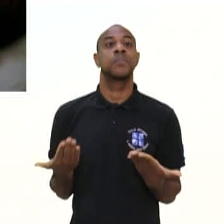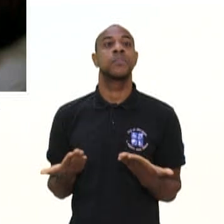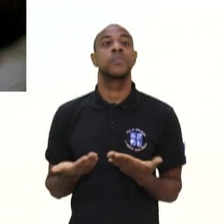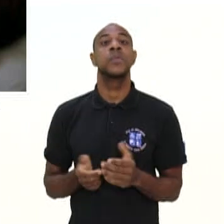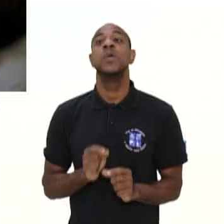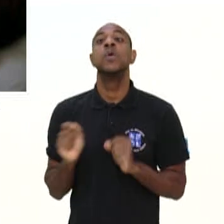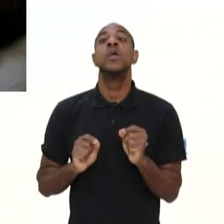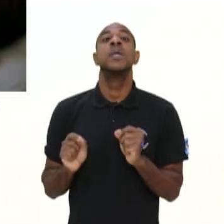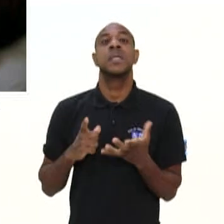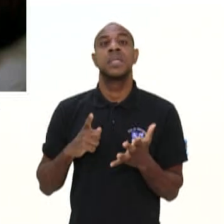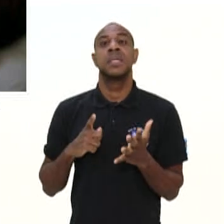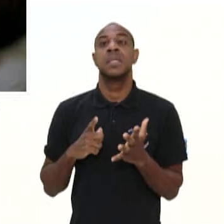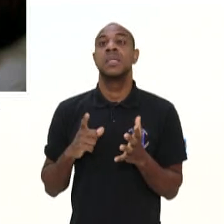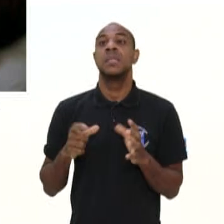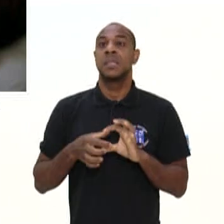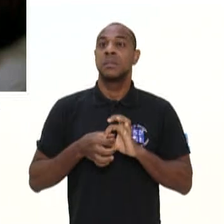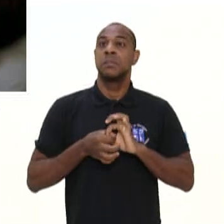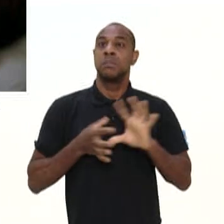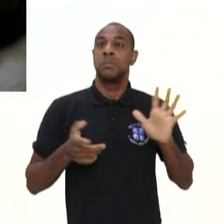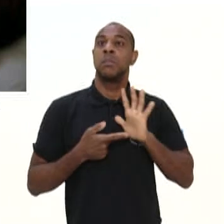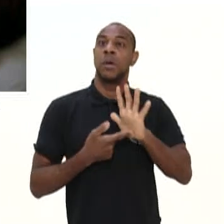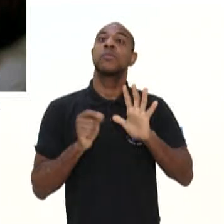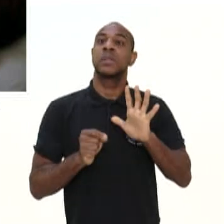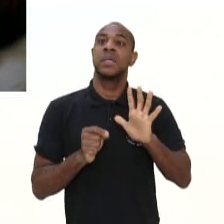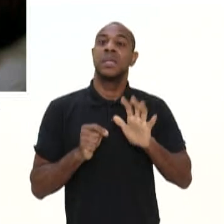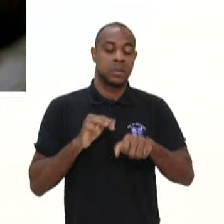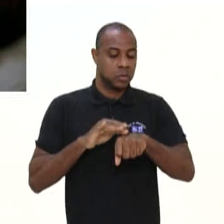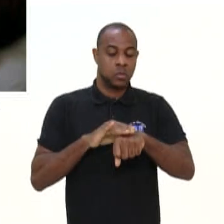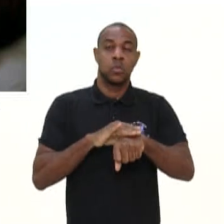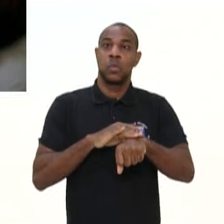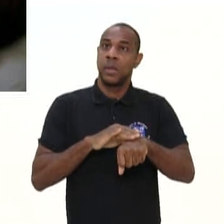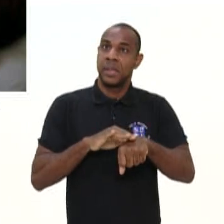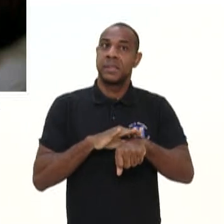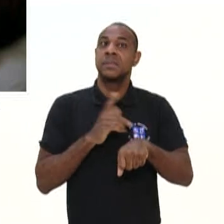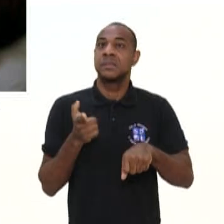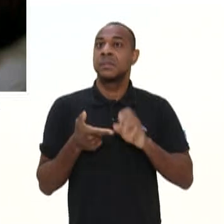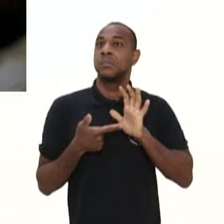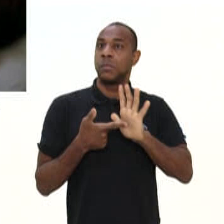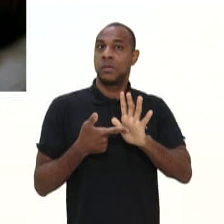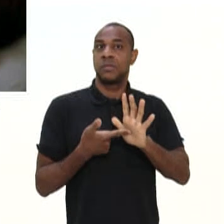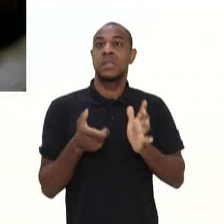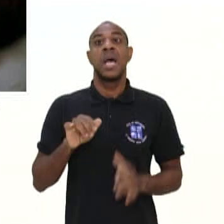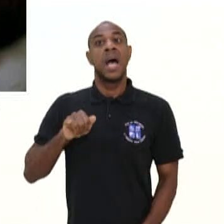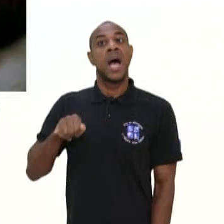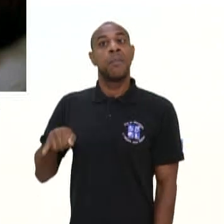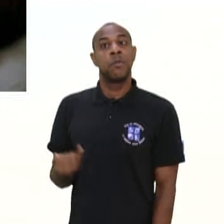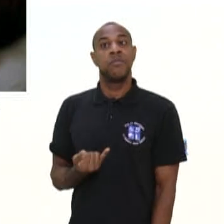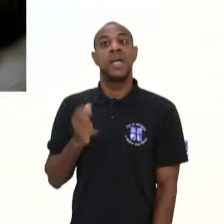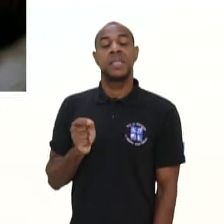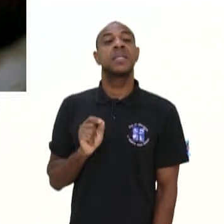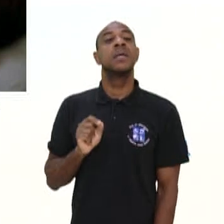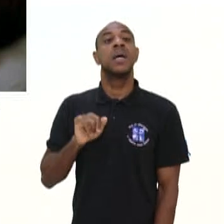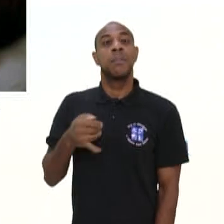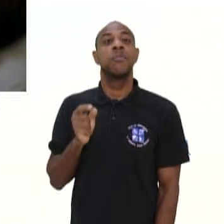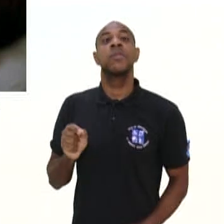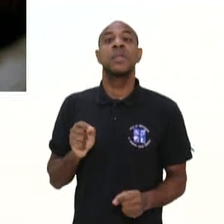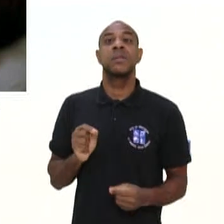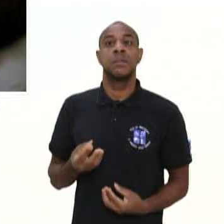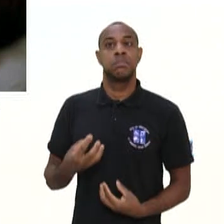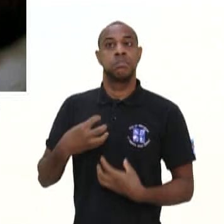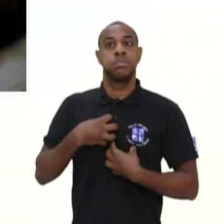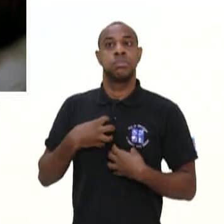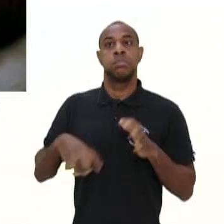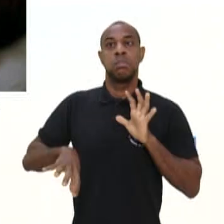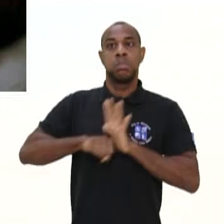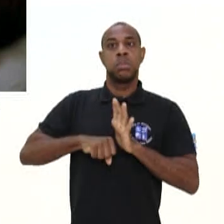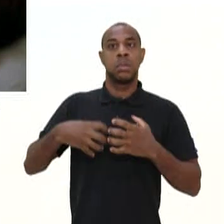que permite o aparecimento de doenças oportunistas, doenças que aproveitam essa baixa imunidade e se instalam no organismo,